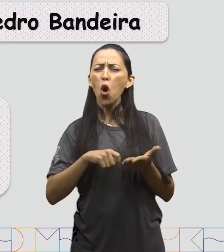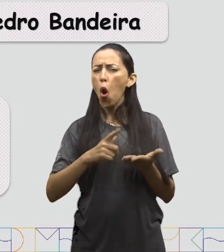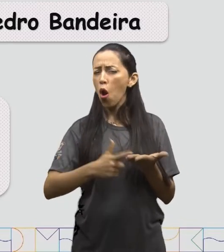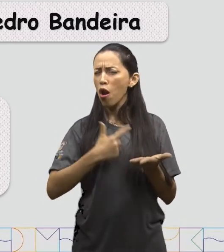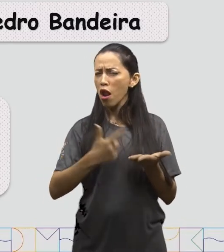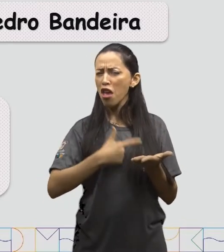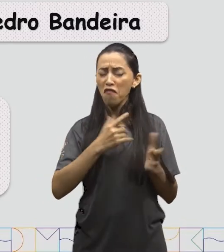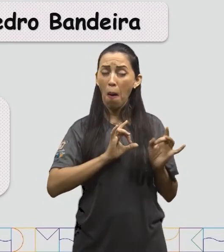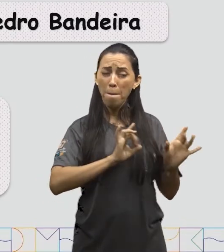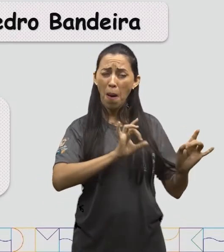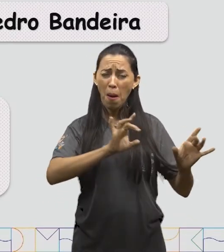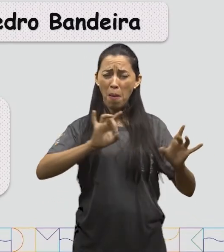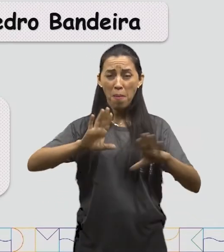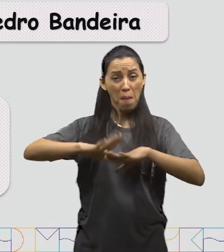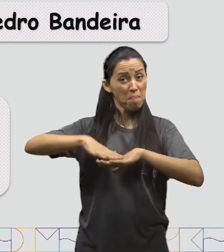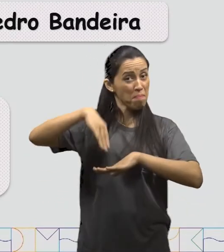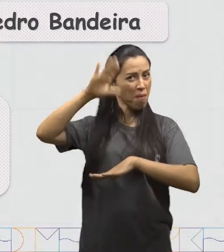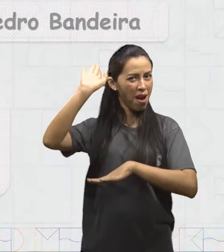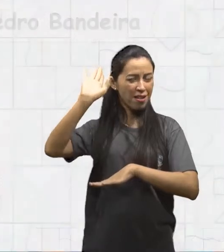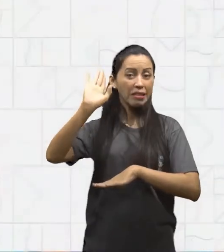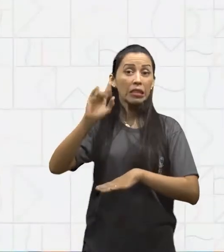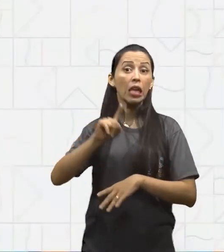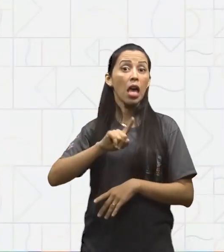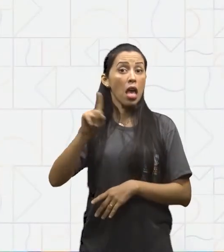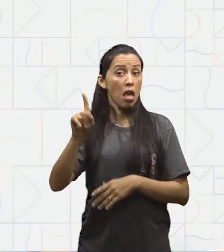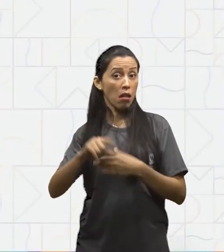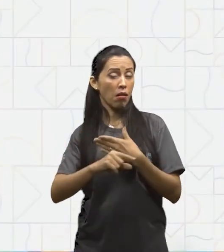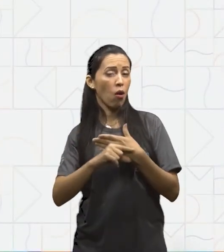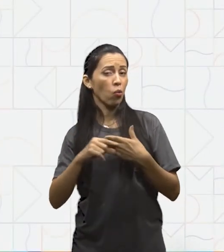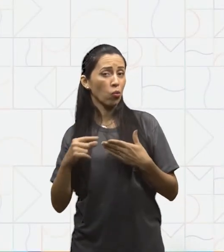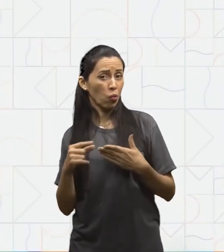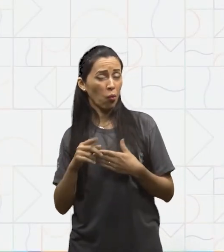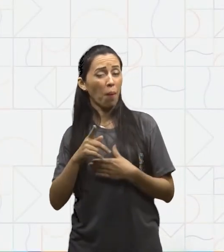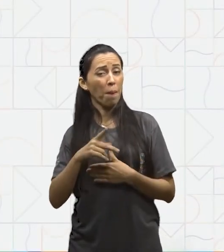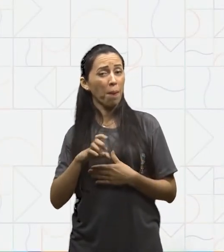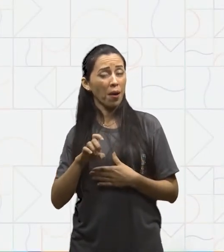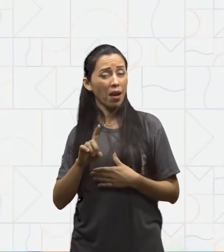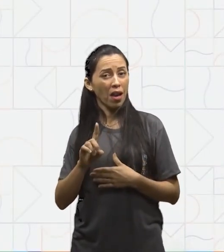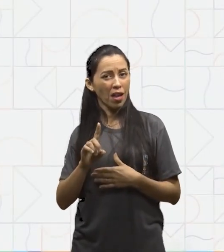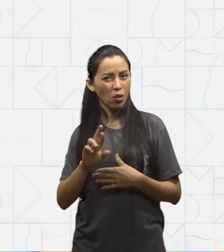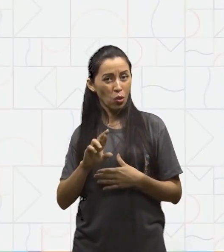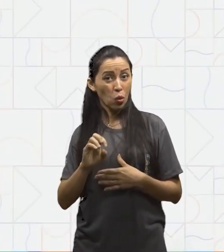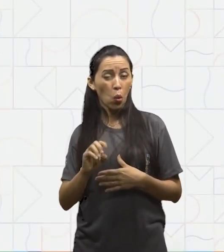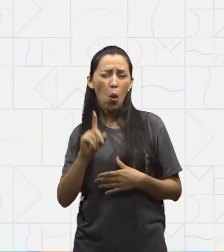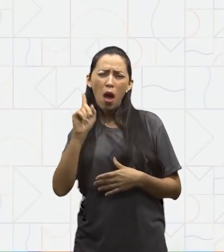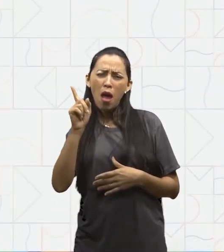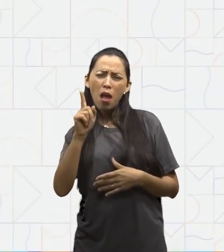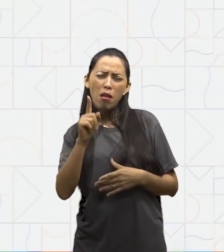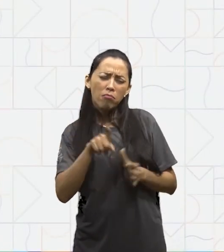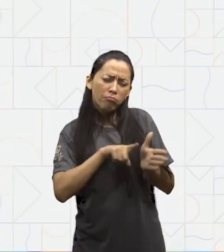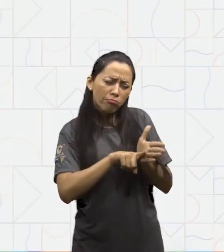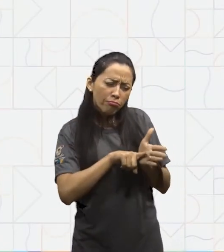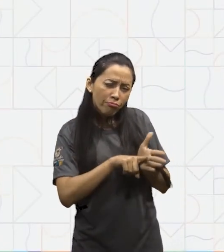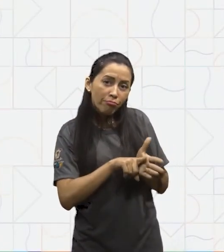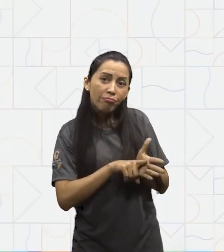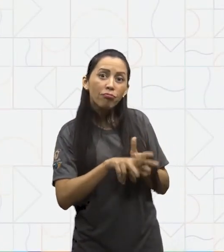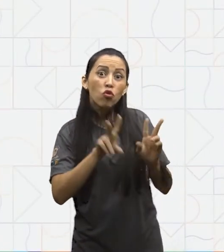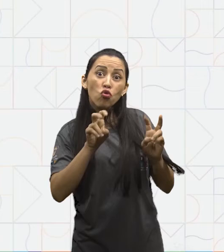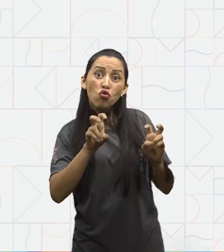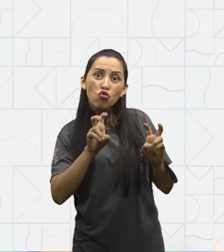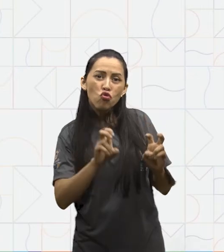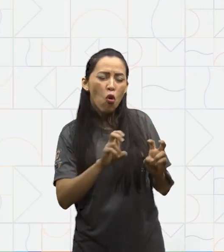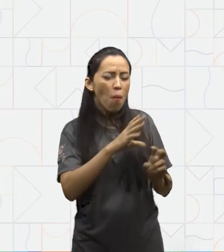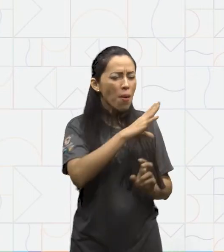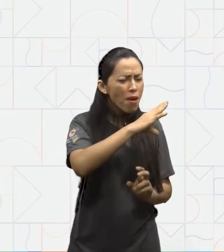o maior número de obras vendidas. Pedro Bandeira estudou sobre as fases de crescimento das crianças e dos